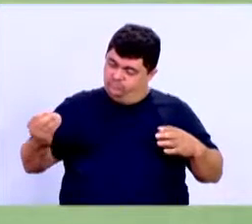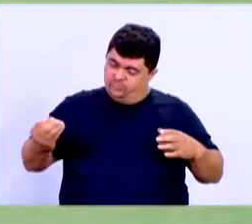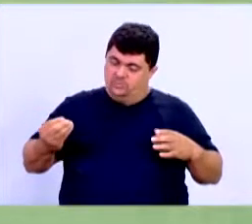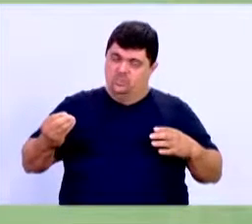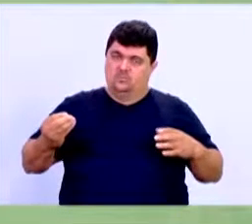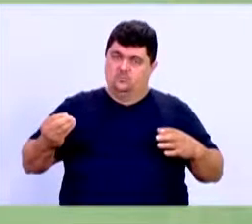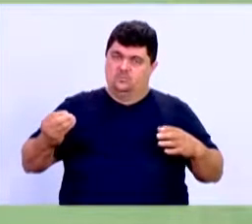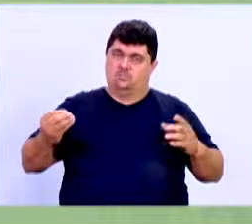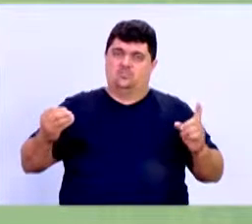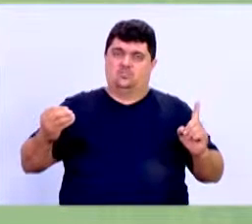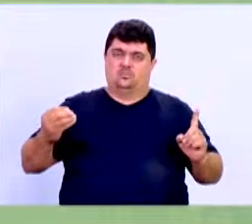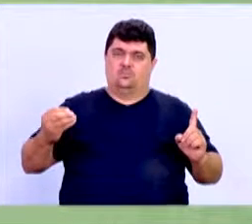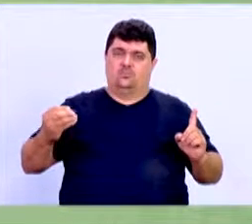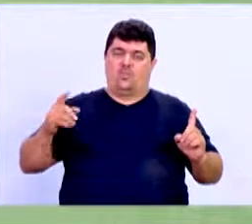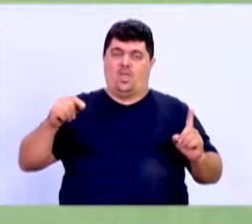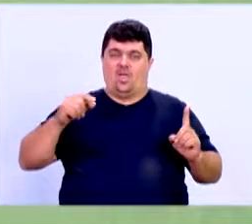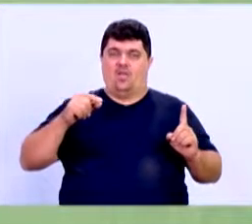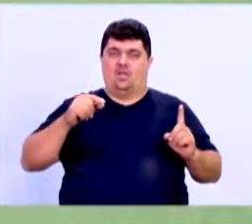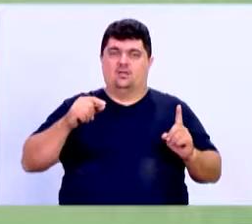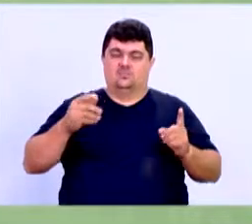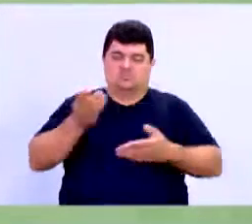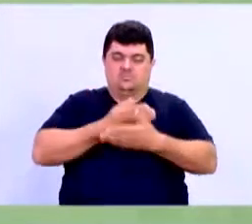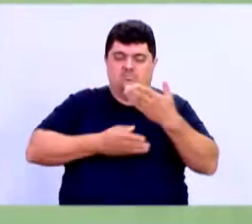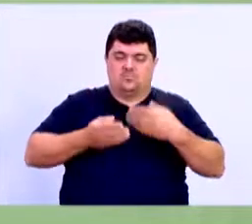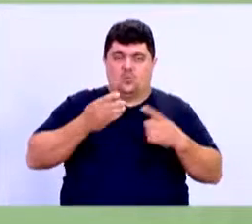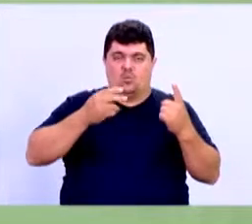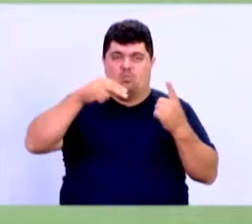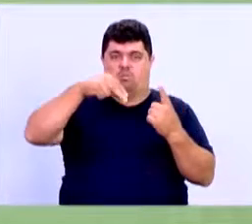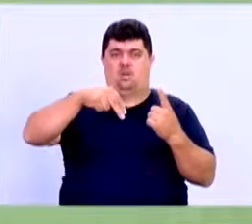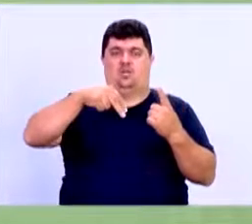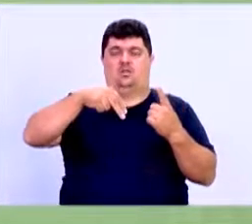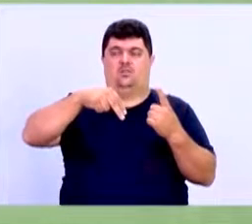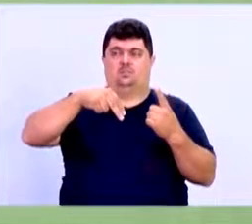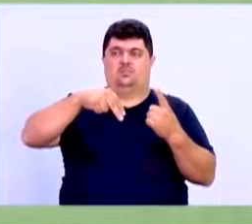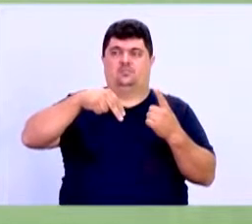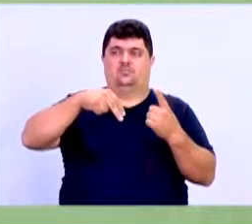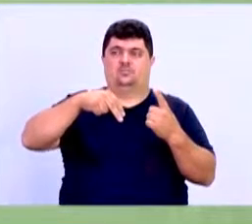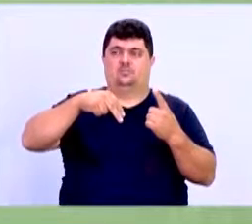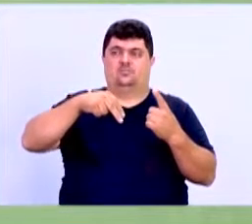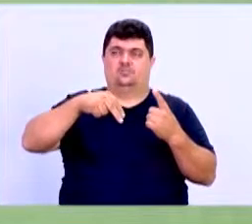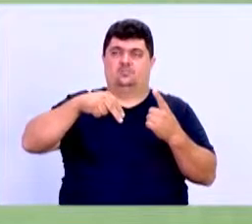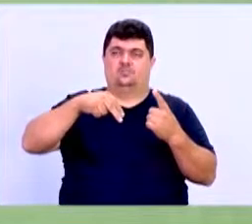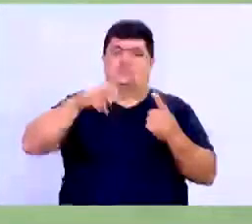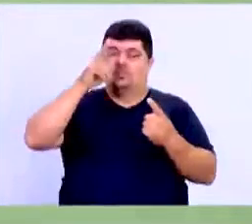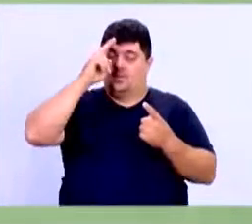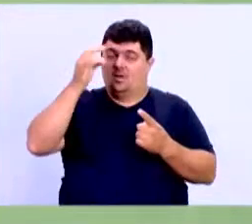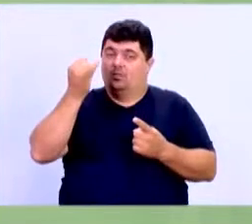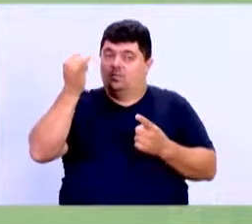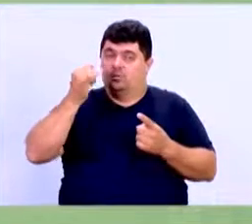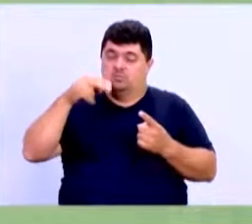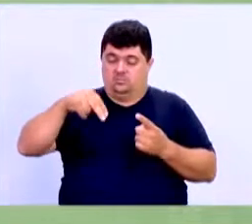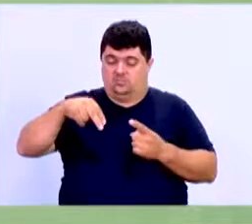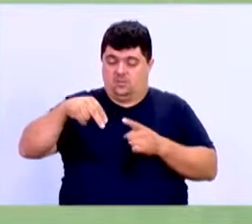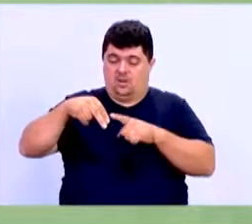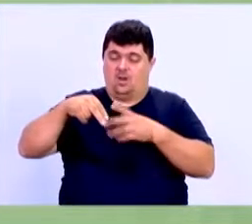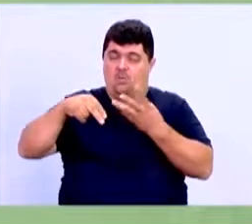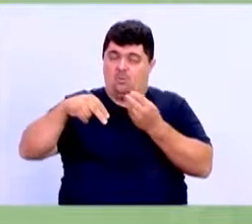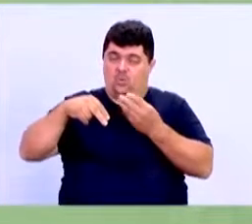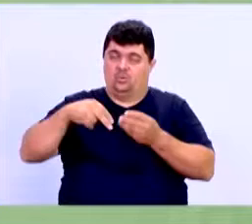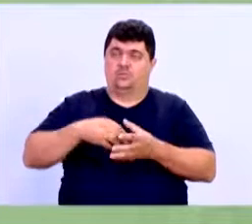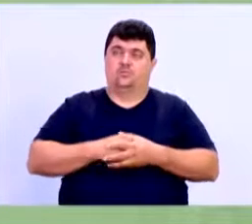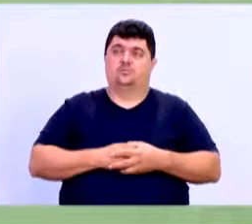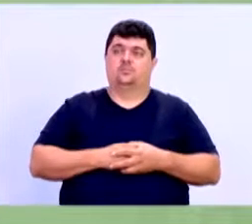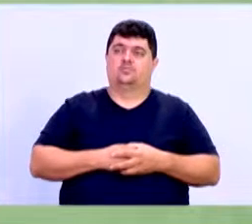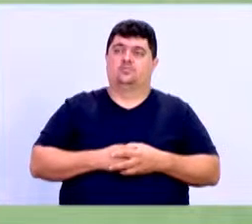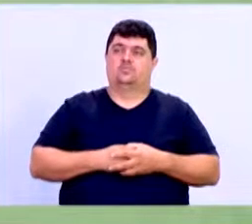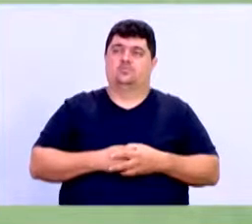um estado. Então, observem que eu tenho um relacionamento de 1 para muitos. Lembrem da nomenclatura N e 1.